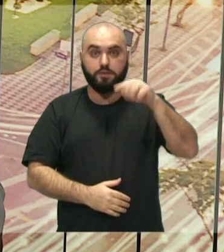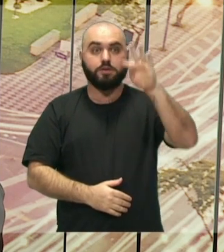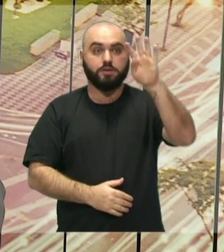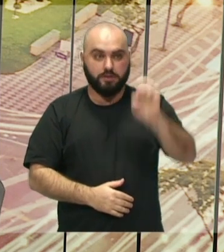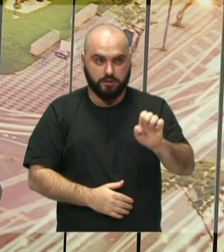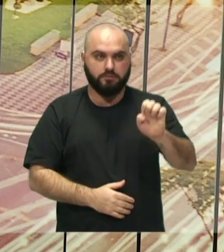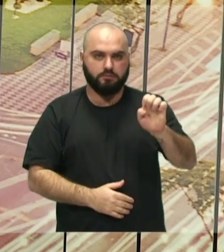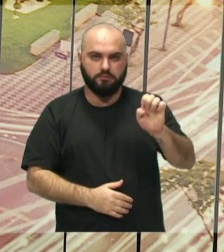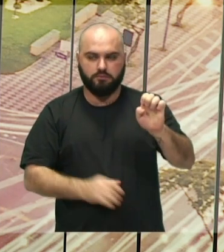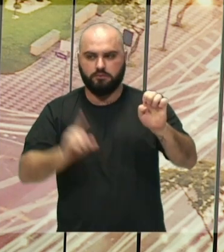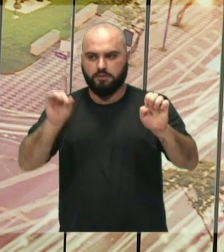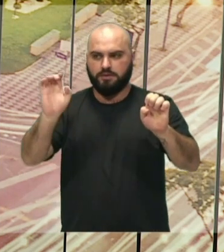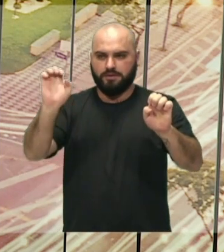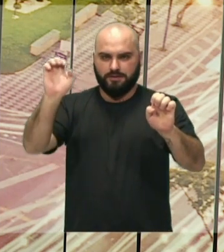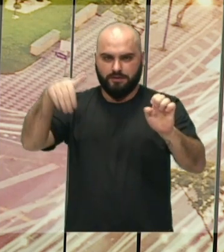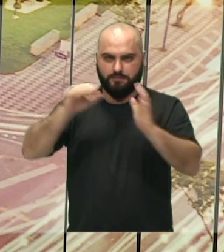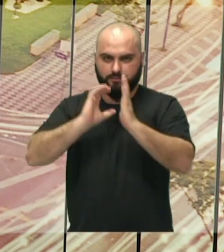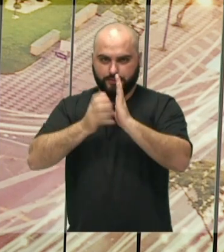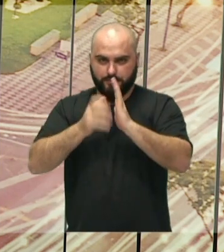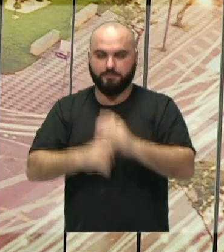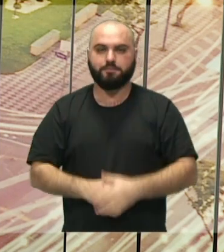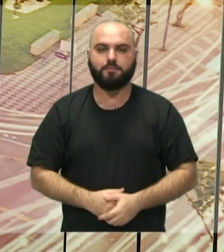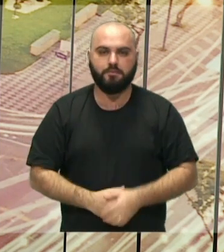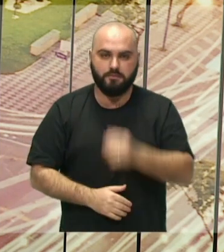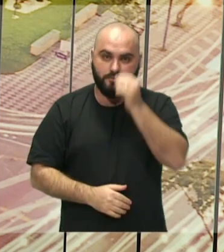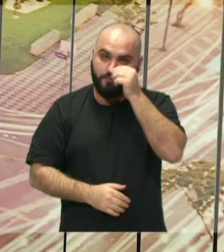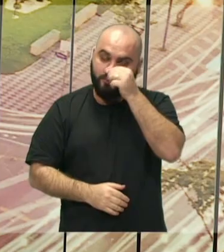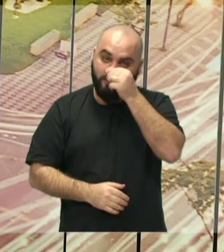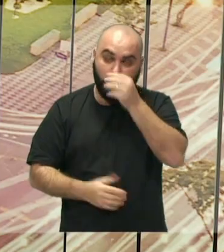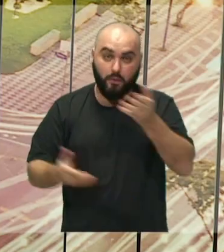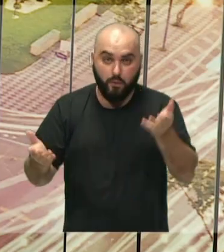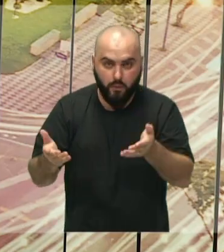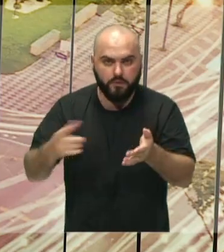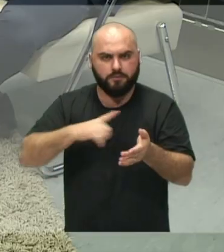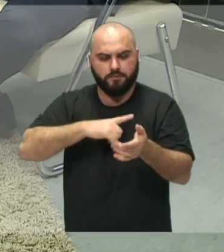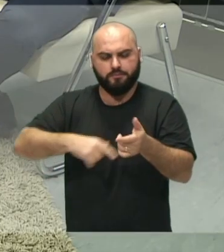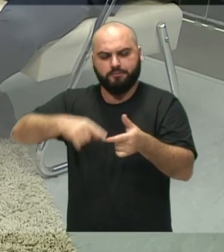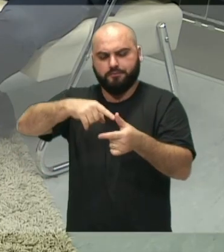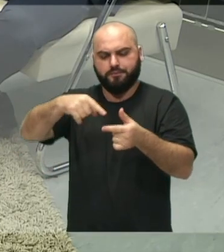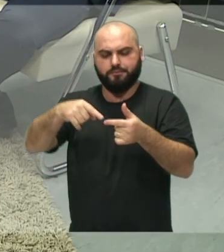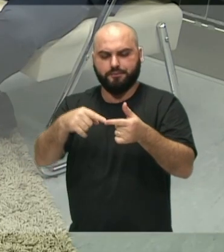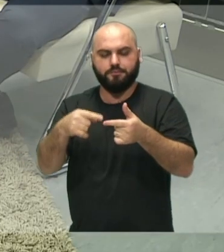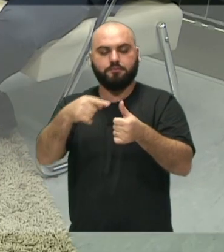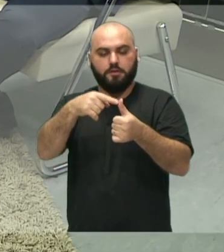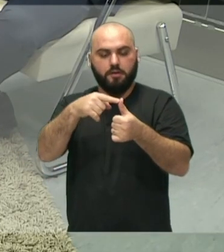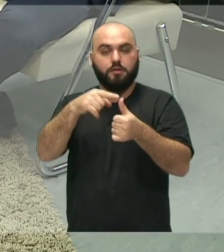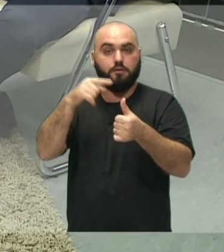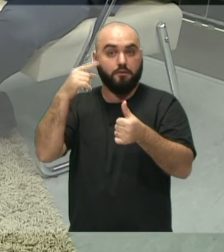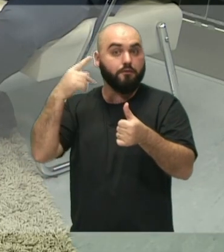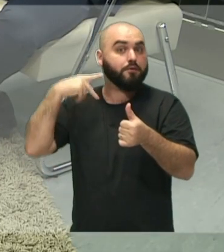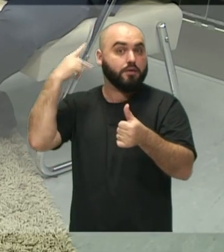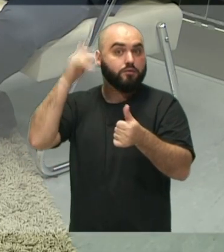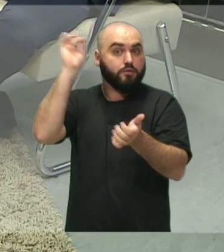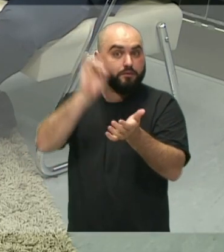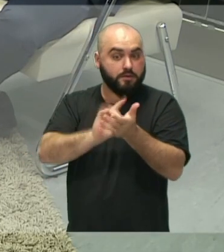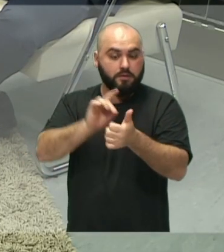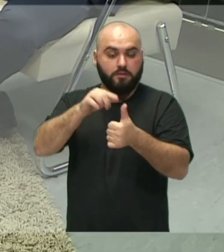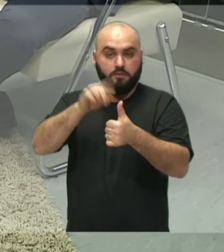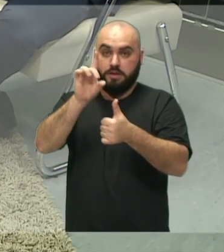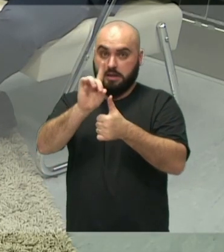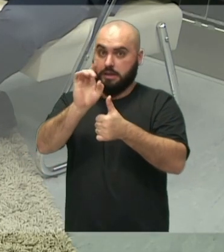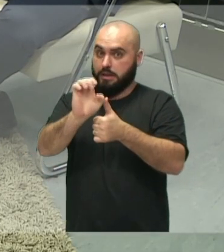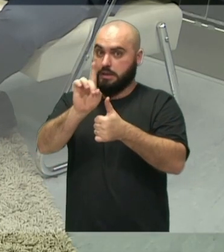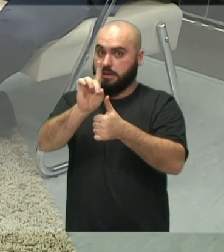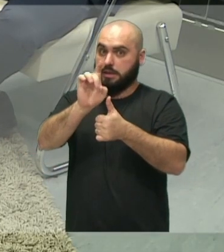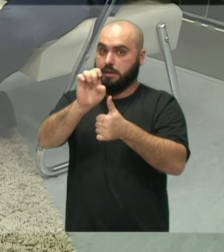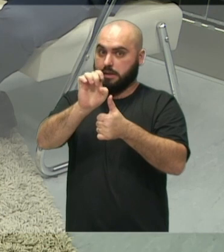Aline Aranha. O titular da cadeira é secretário de Obras do governo, o vereador Márcio Dedé Gonçalves. Como é que está sendo